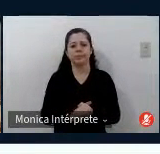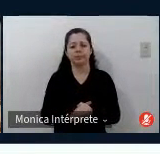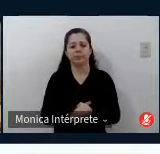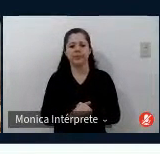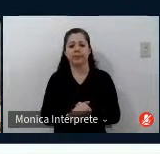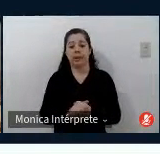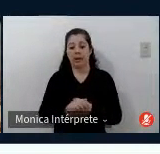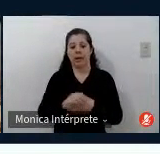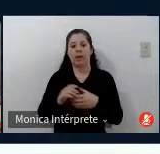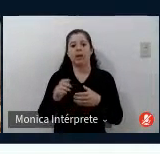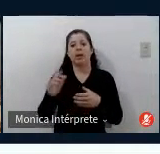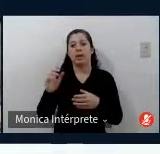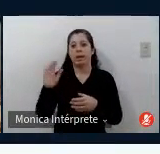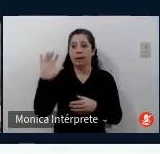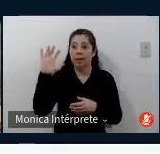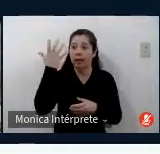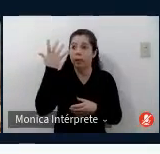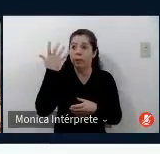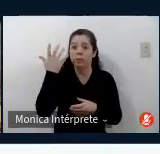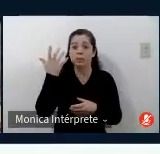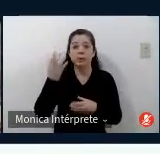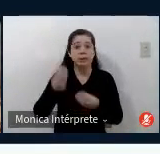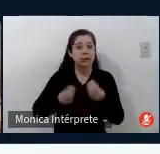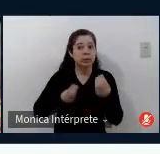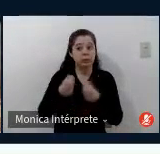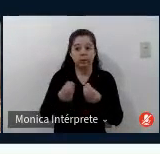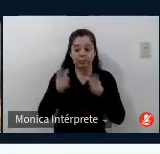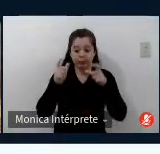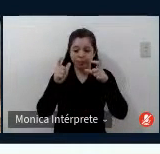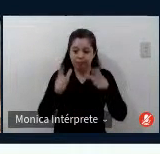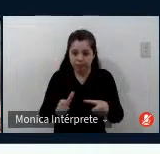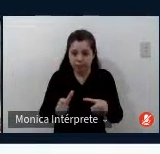território. Então, ela é